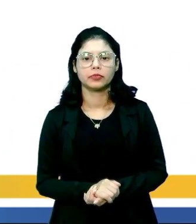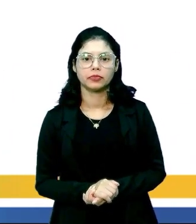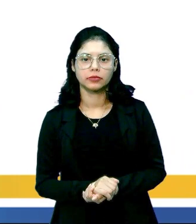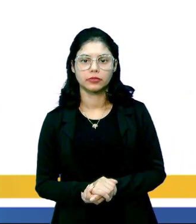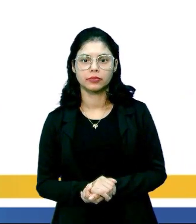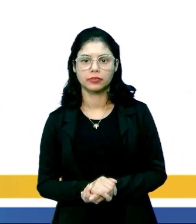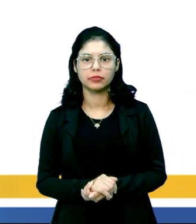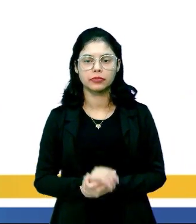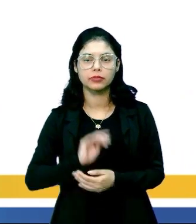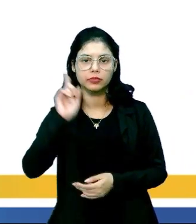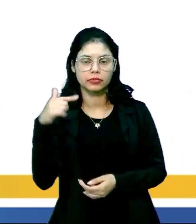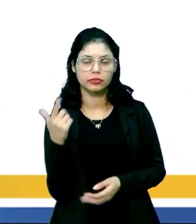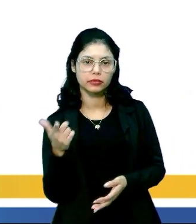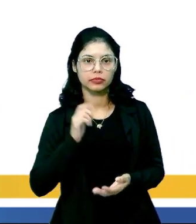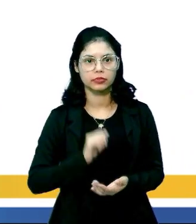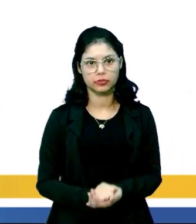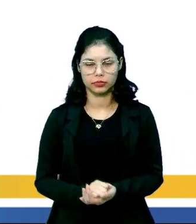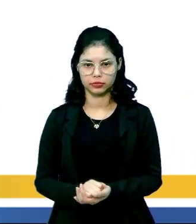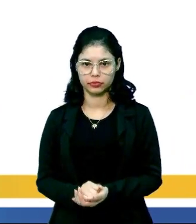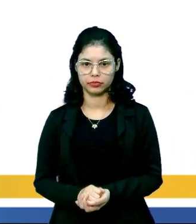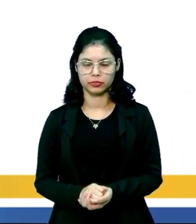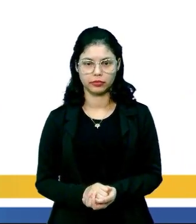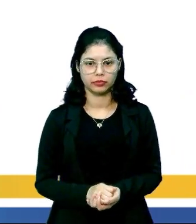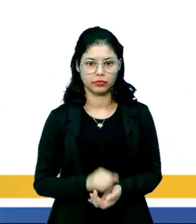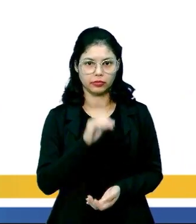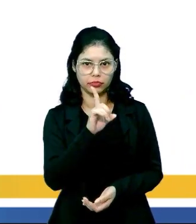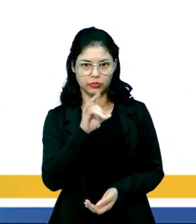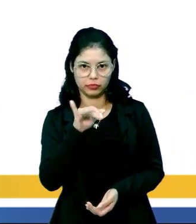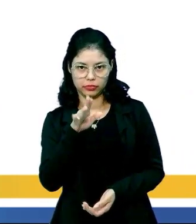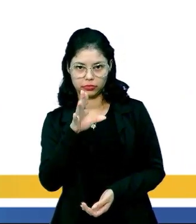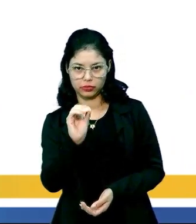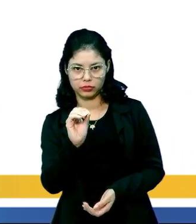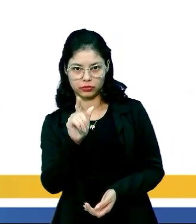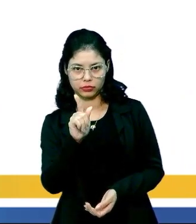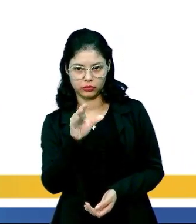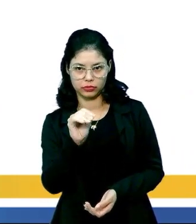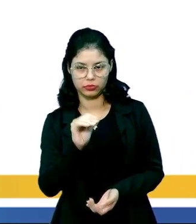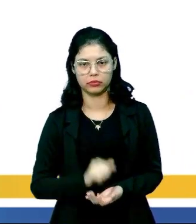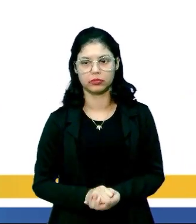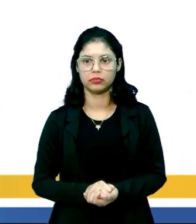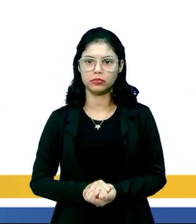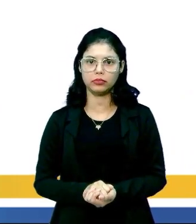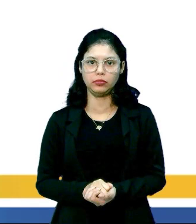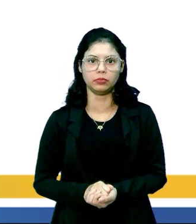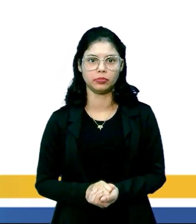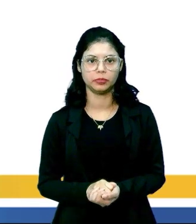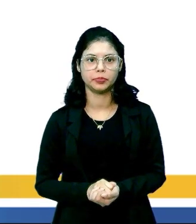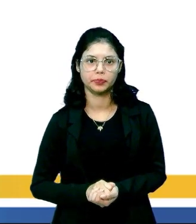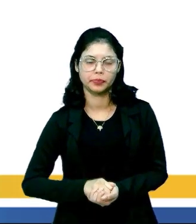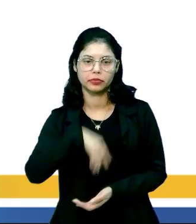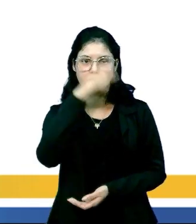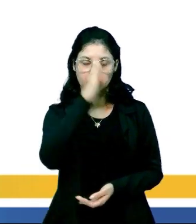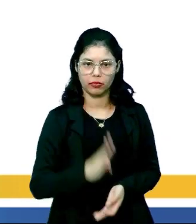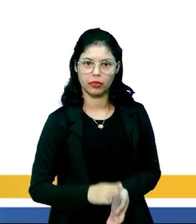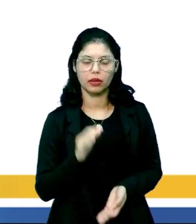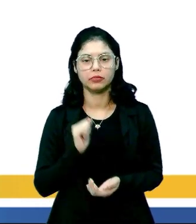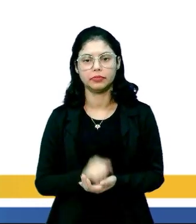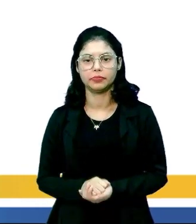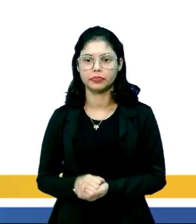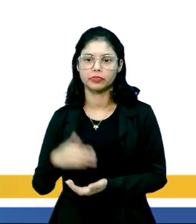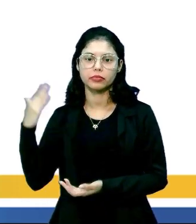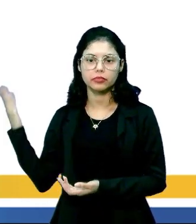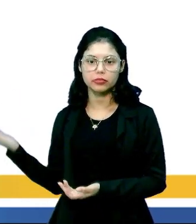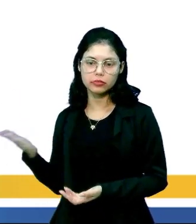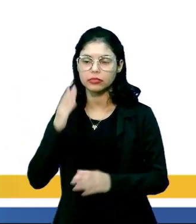Eletronic próximo ritmo nós temos a brazilian singer and song writer Diogo Nogueira nós temos